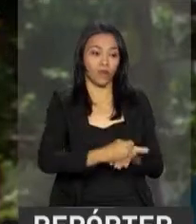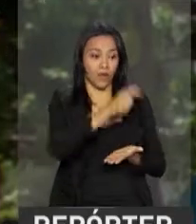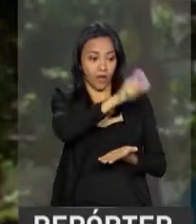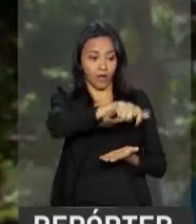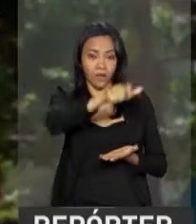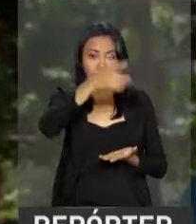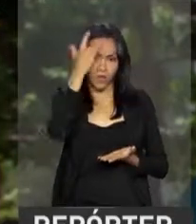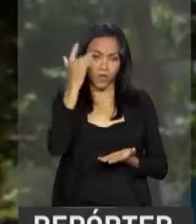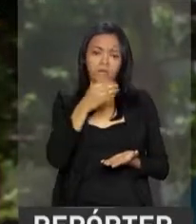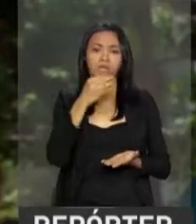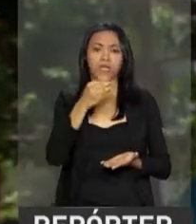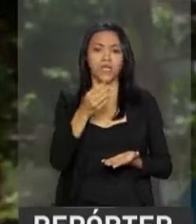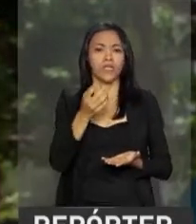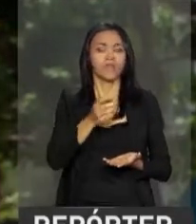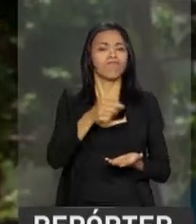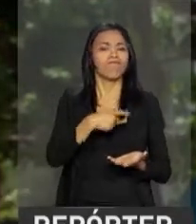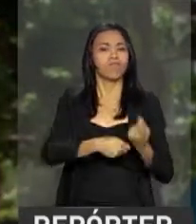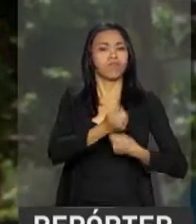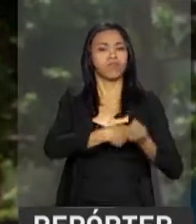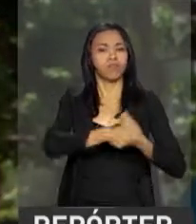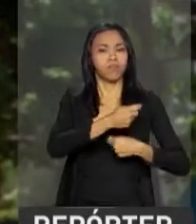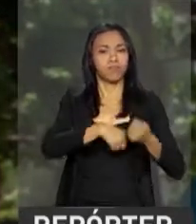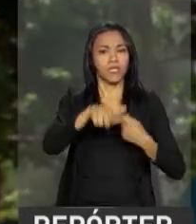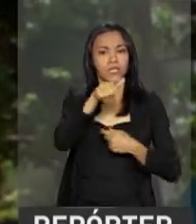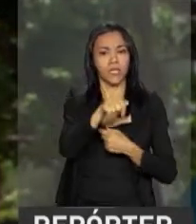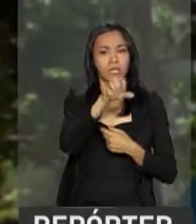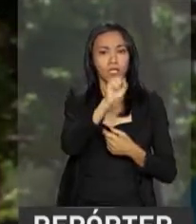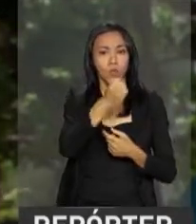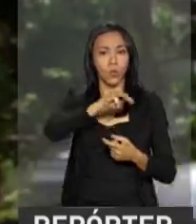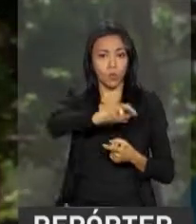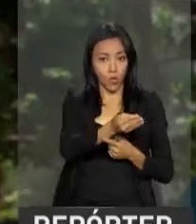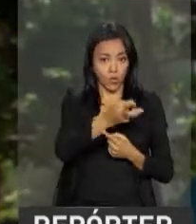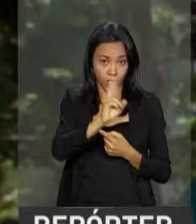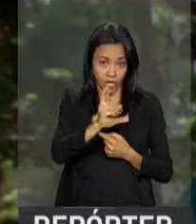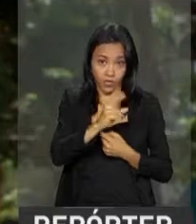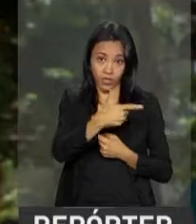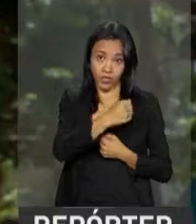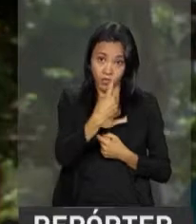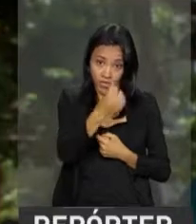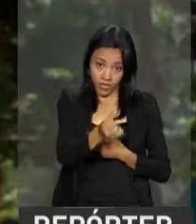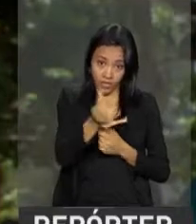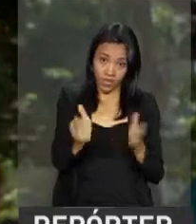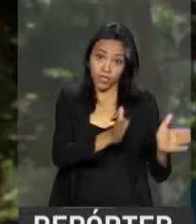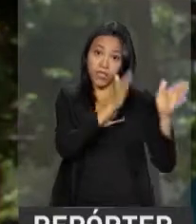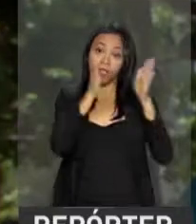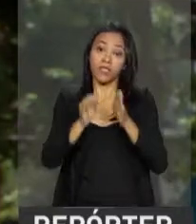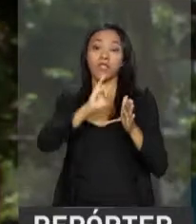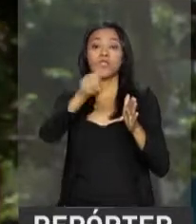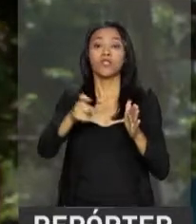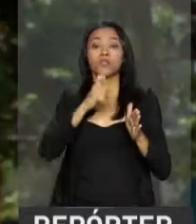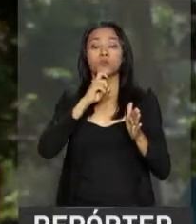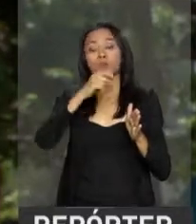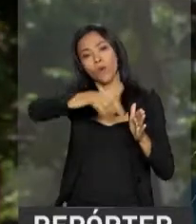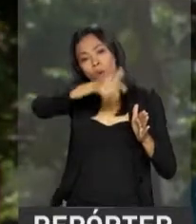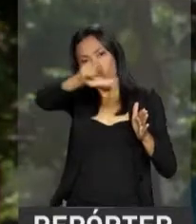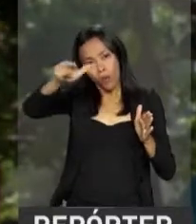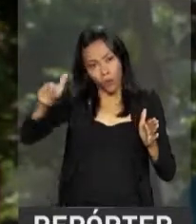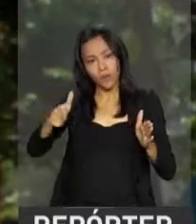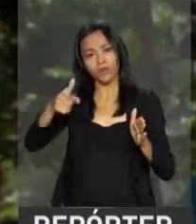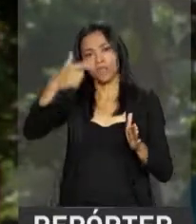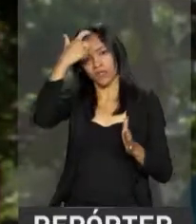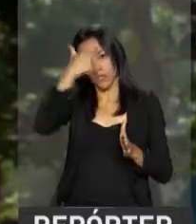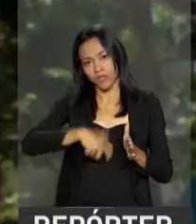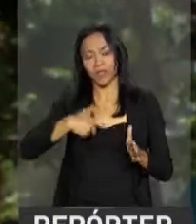faturamento superior a 78 milhões de reais em 2016 em julho para os demais empregadores e